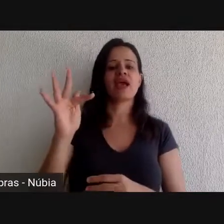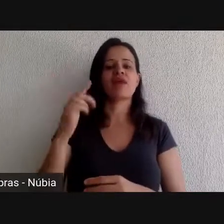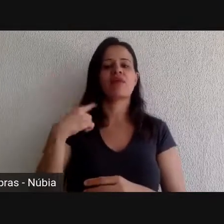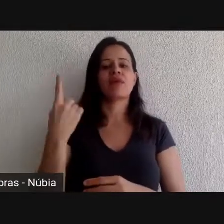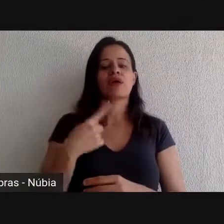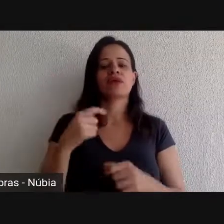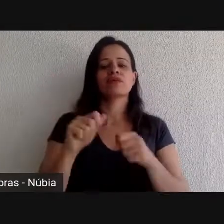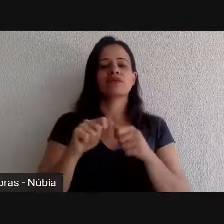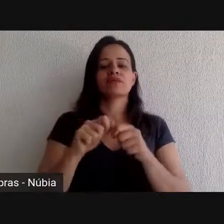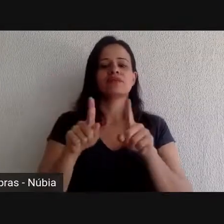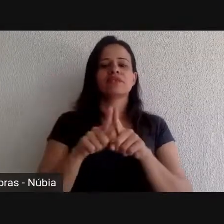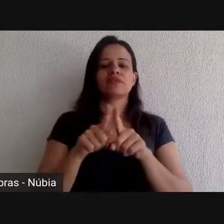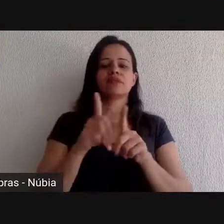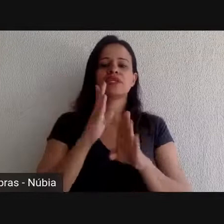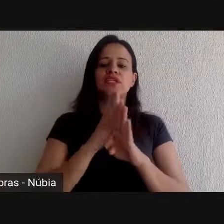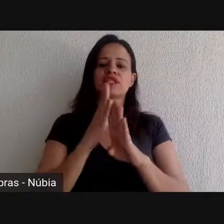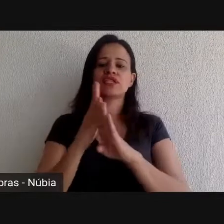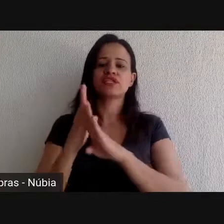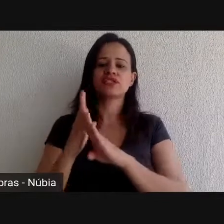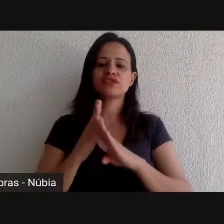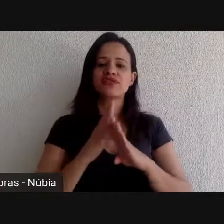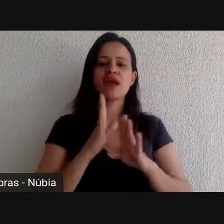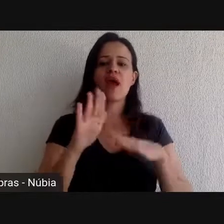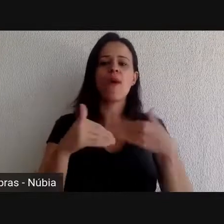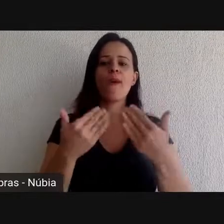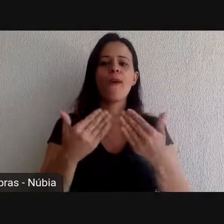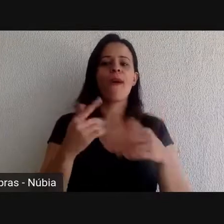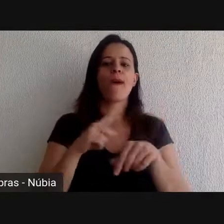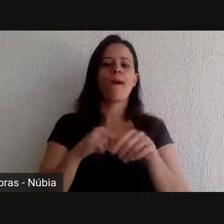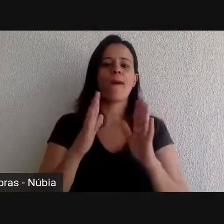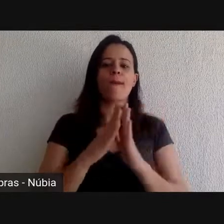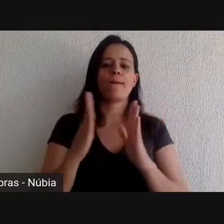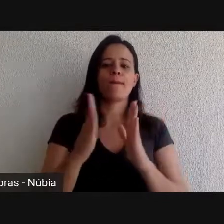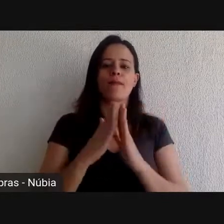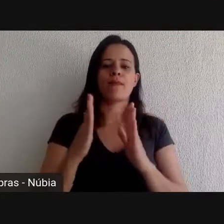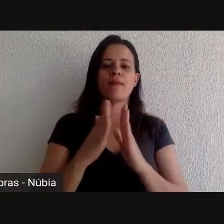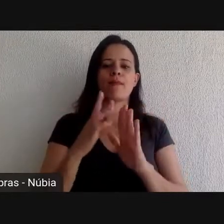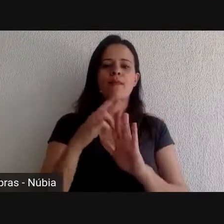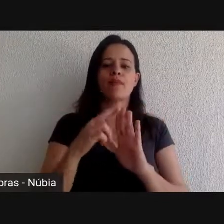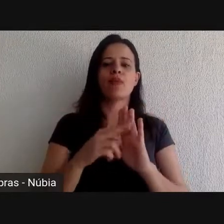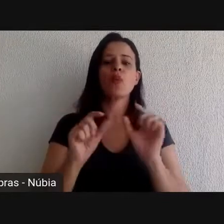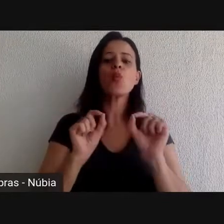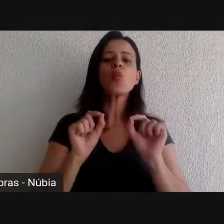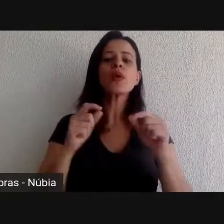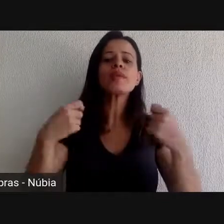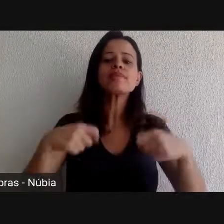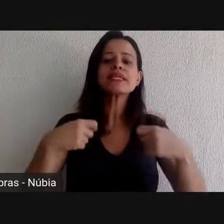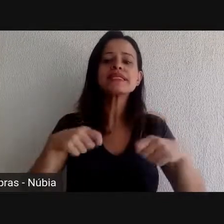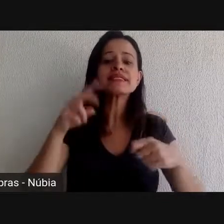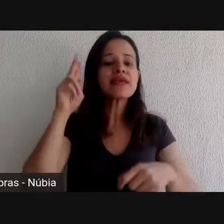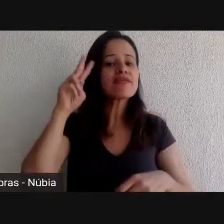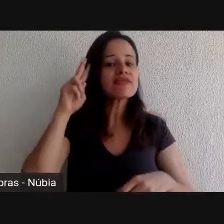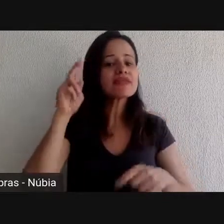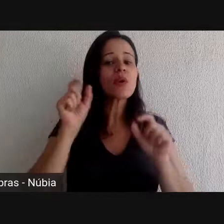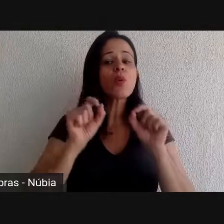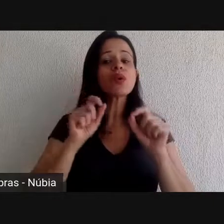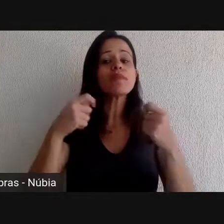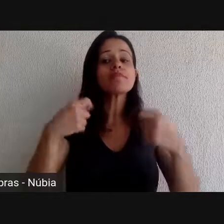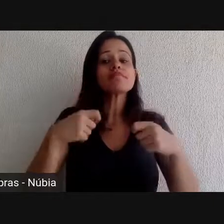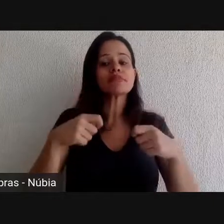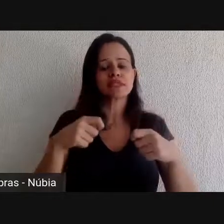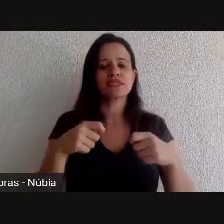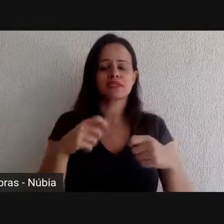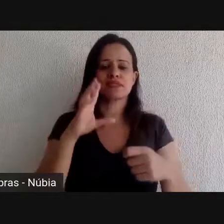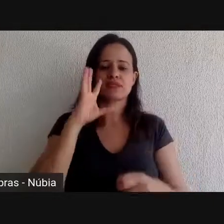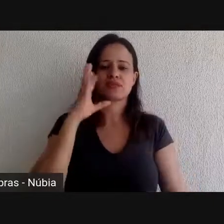partir depois do identificar o tamanho desse arcabouço normativo, ver o que precisa ser revisado e consolidado. Então, a